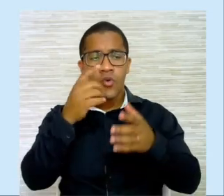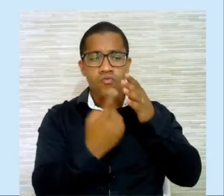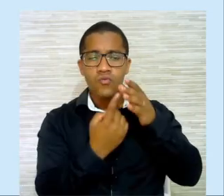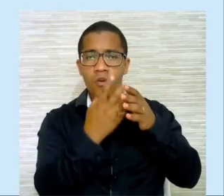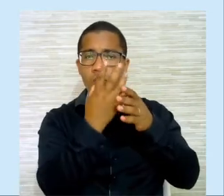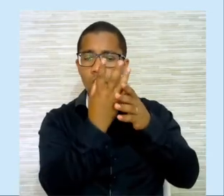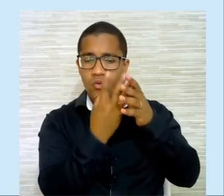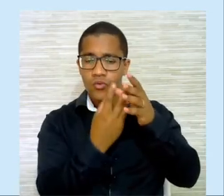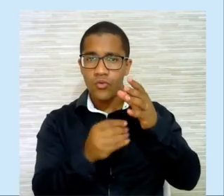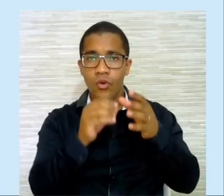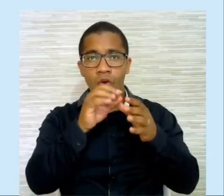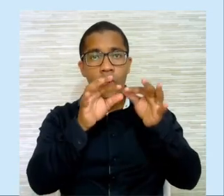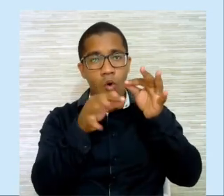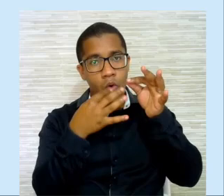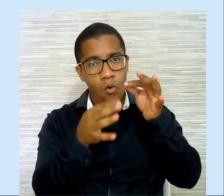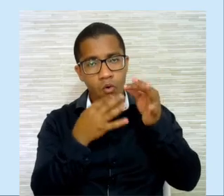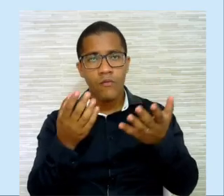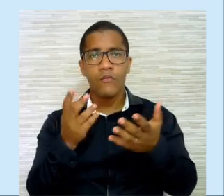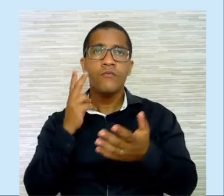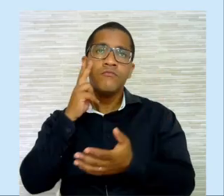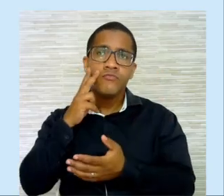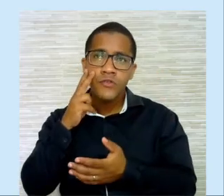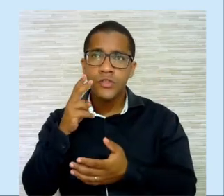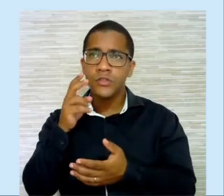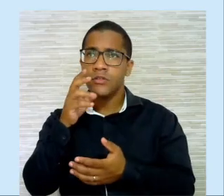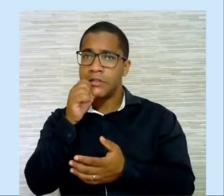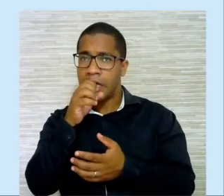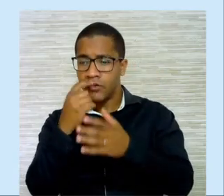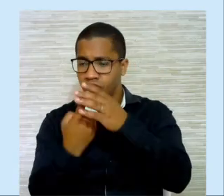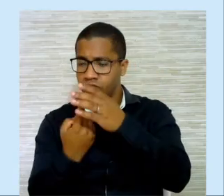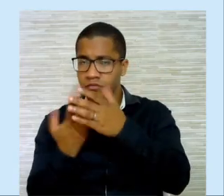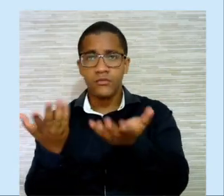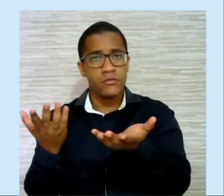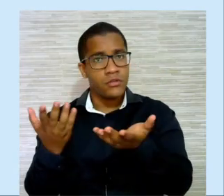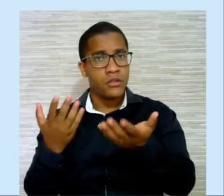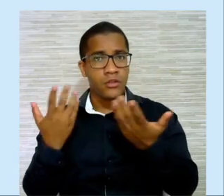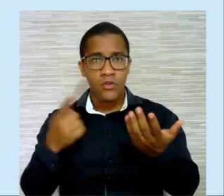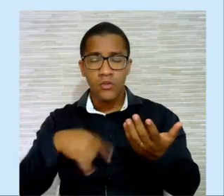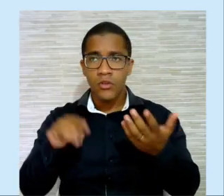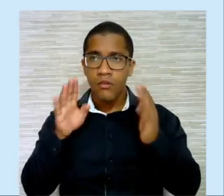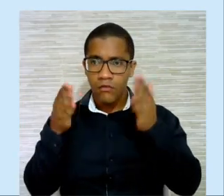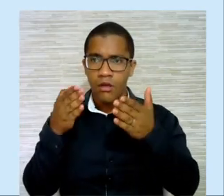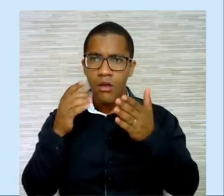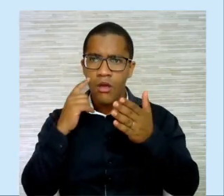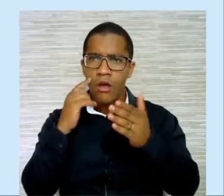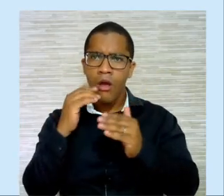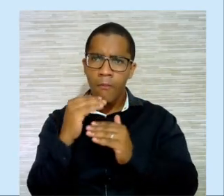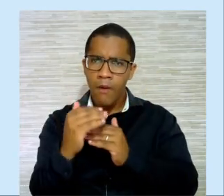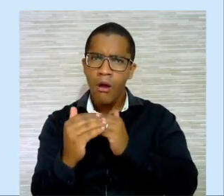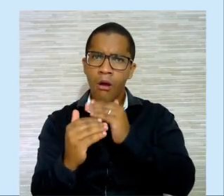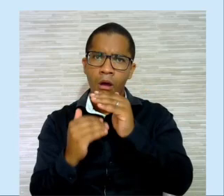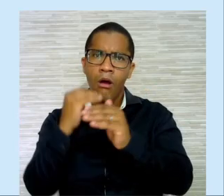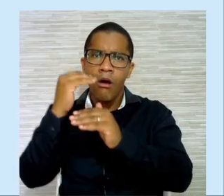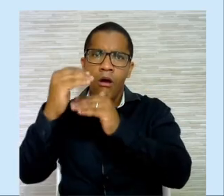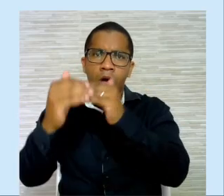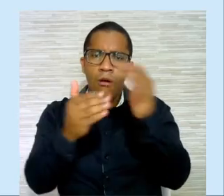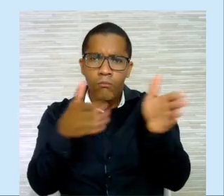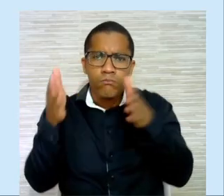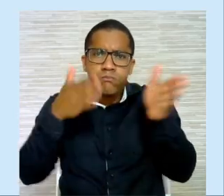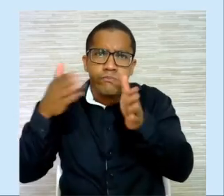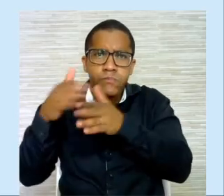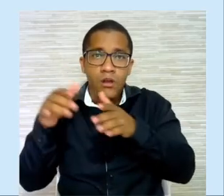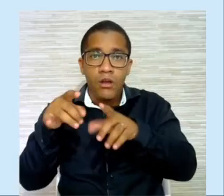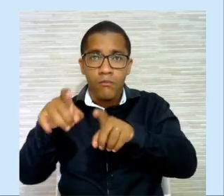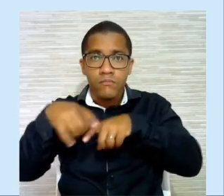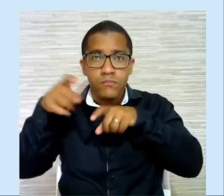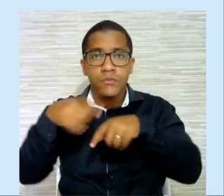gente viu aí o vinho, o suco de laranja. Então, tudo isso a gente vai acompanhar que existe uma evolução aí nessa produção